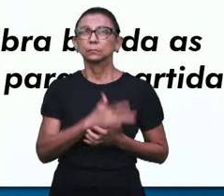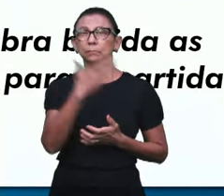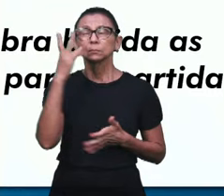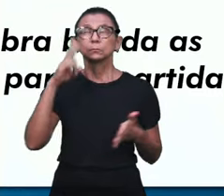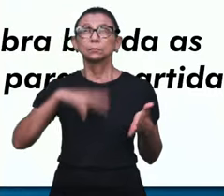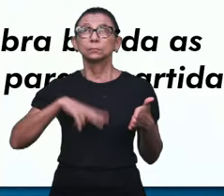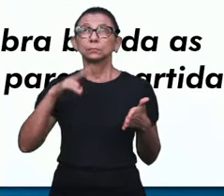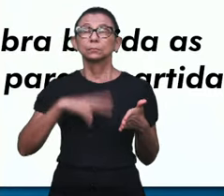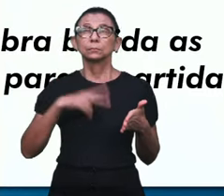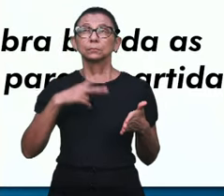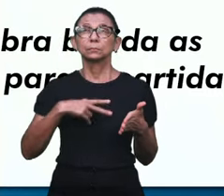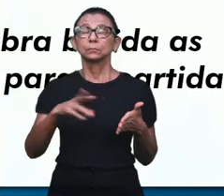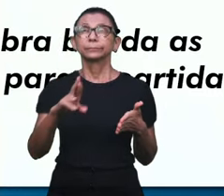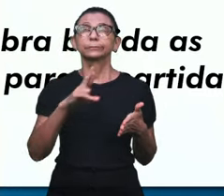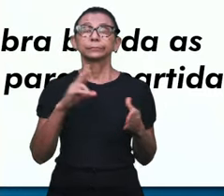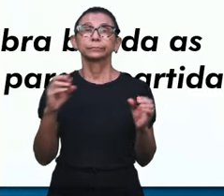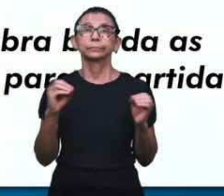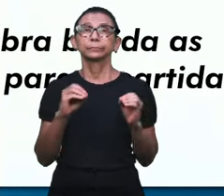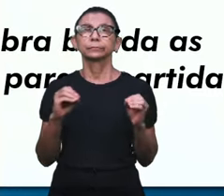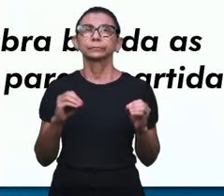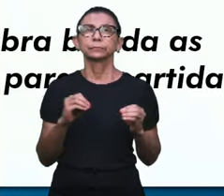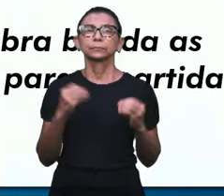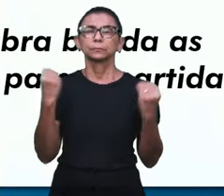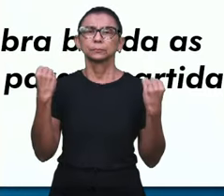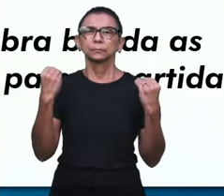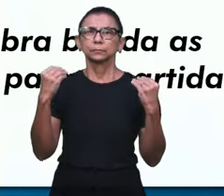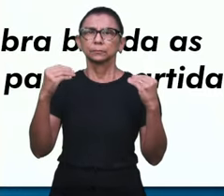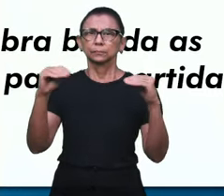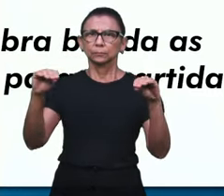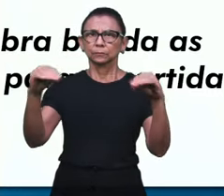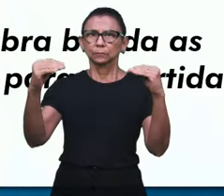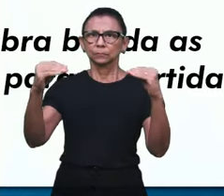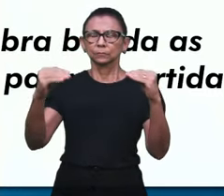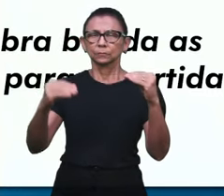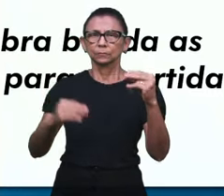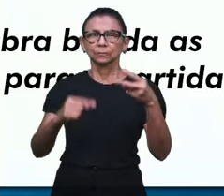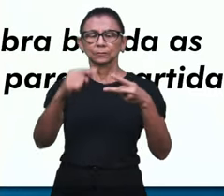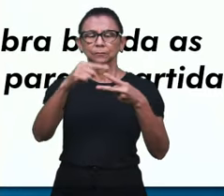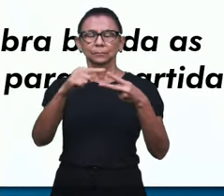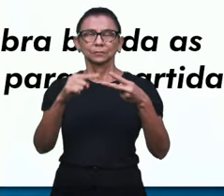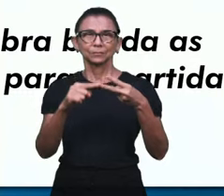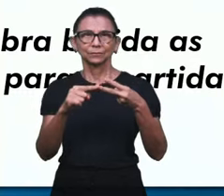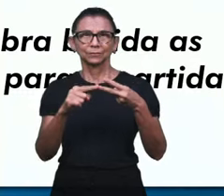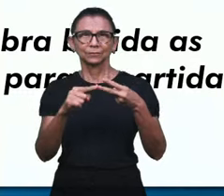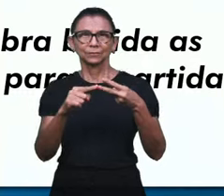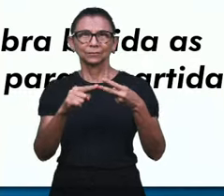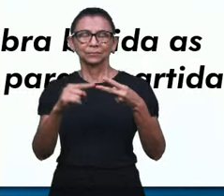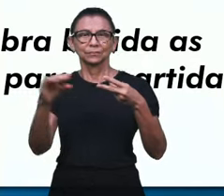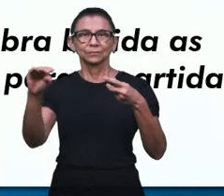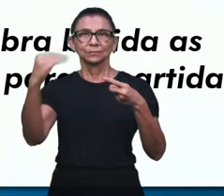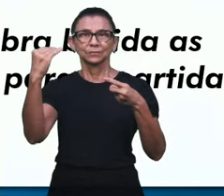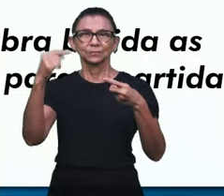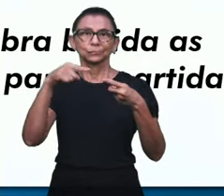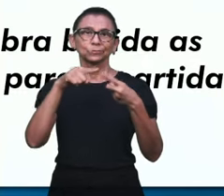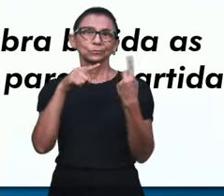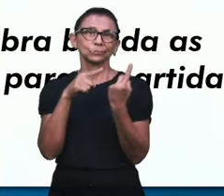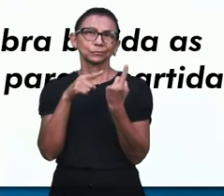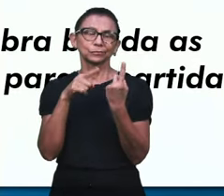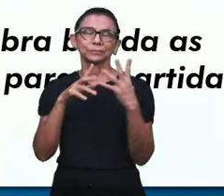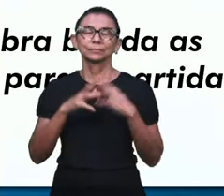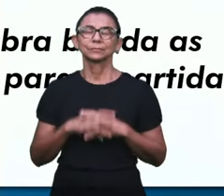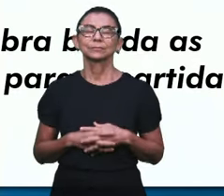nenhuma. Se você botar duas, é que está arriscado de escolher uma. Escolher uma. É, depois não pode pegar sobre a viúva de não sei onde.